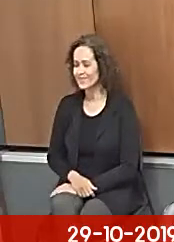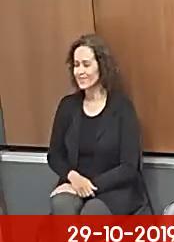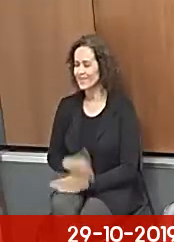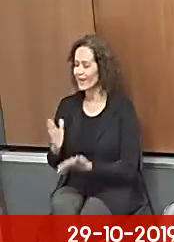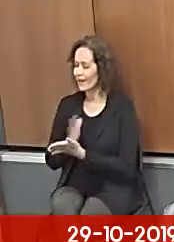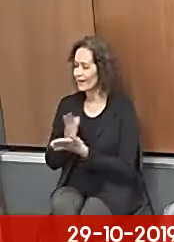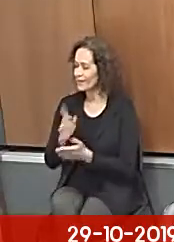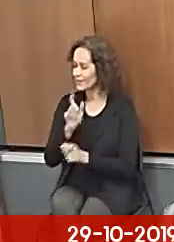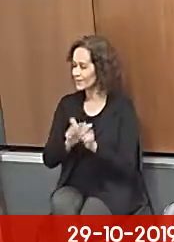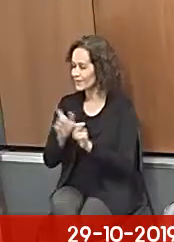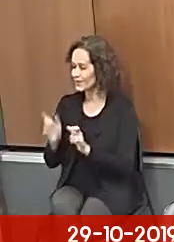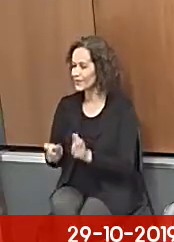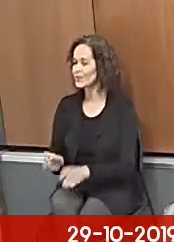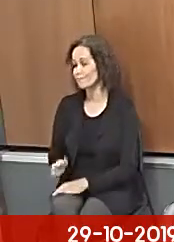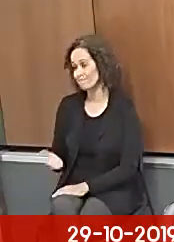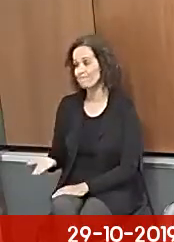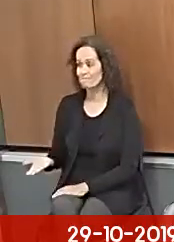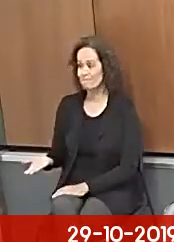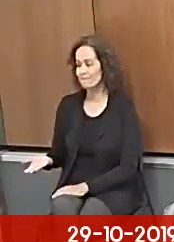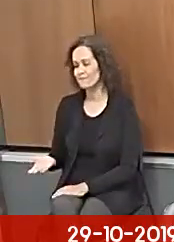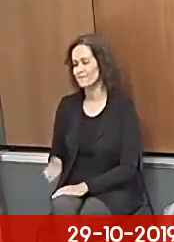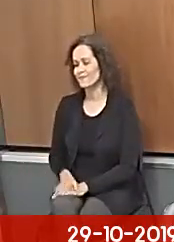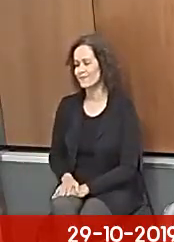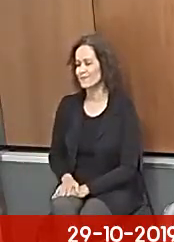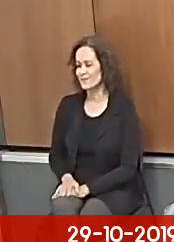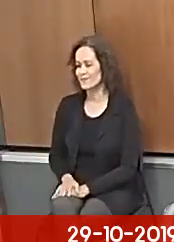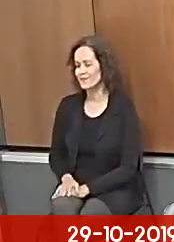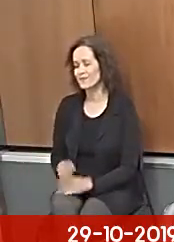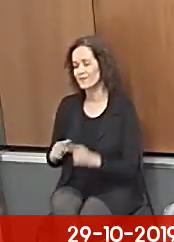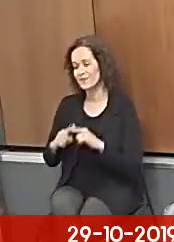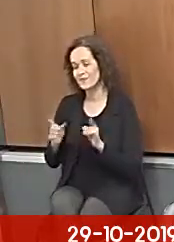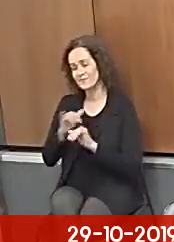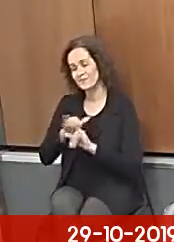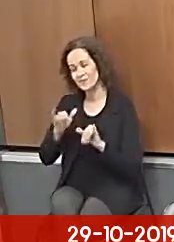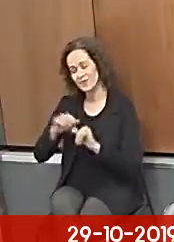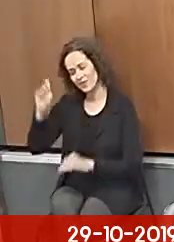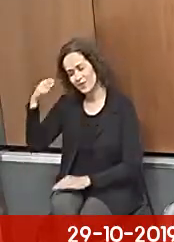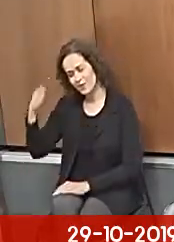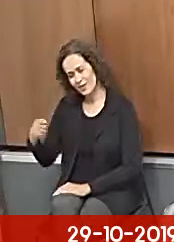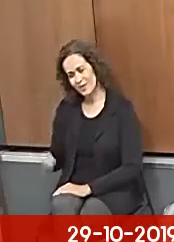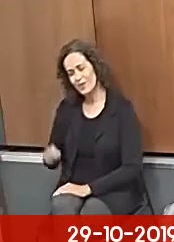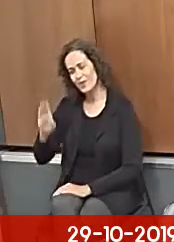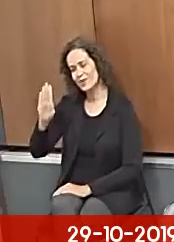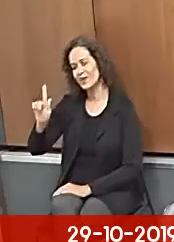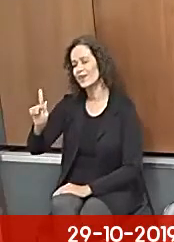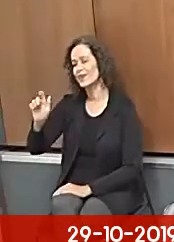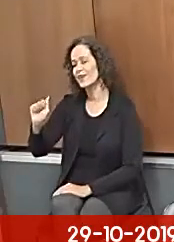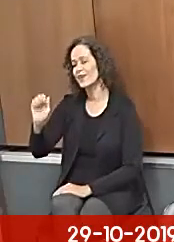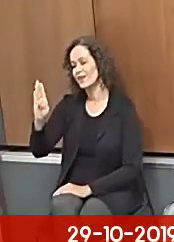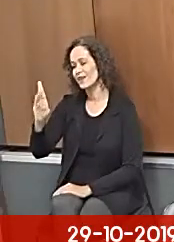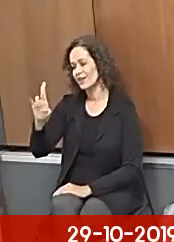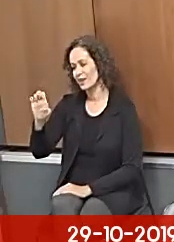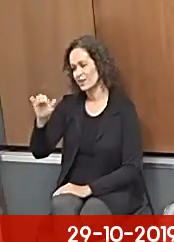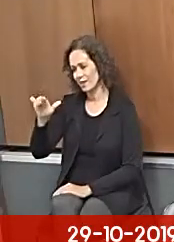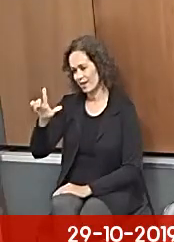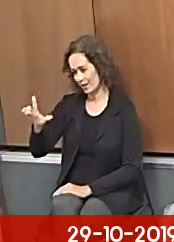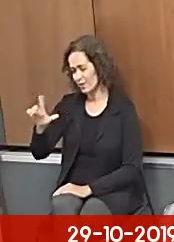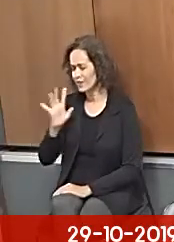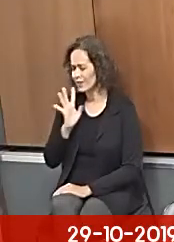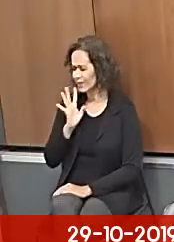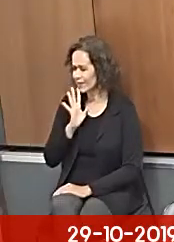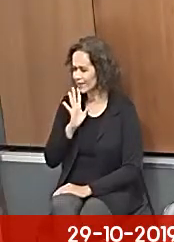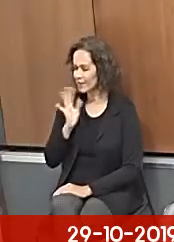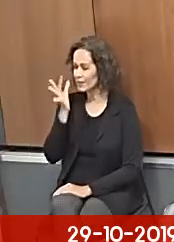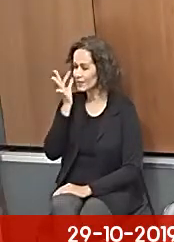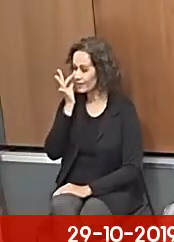algumas pessoas balançaram a cabeça aqui, mas eu queria dizer que é uma honra mesmo, viu, Gabriel, te conhecer pessoalmente. Nós acompanhamos